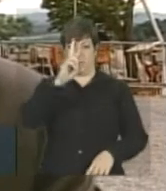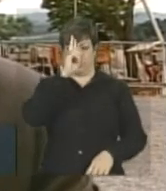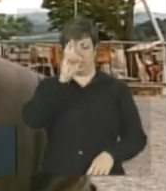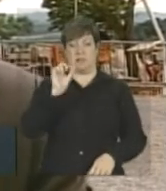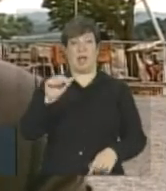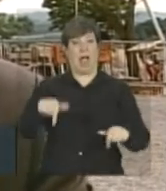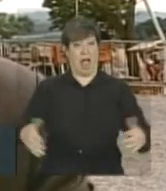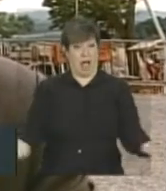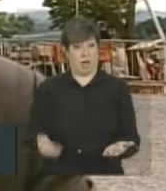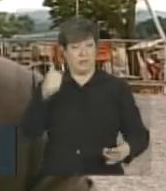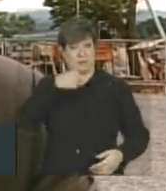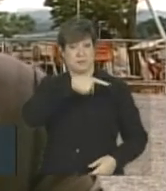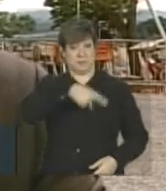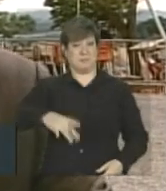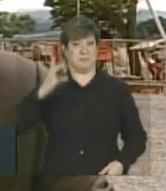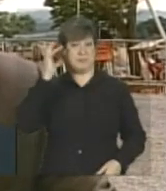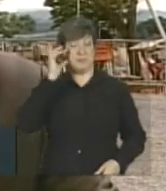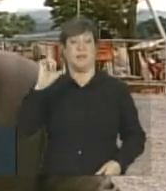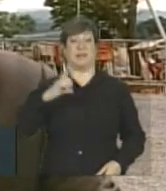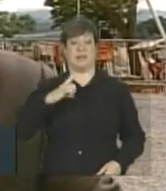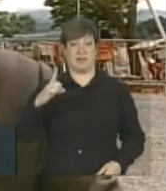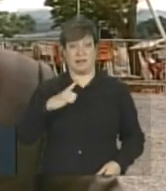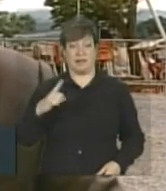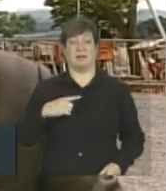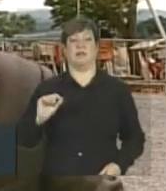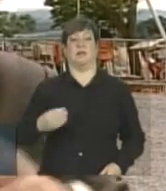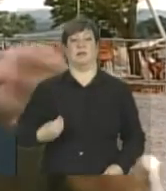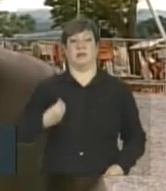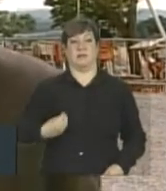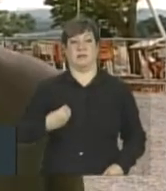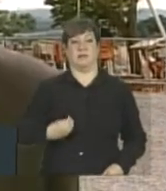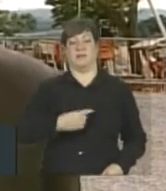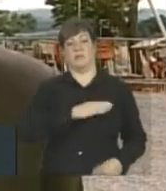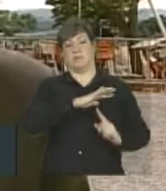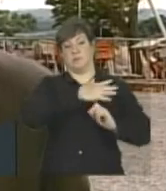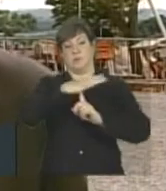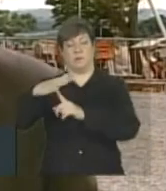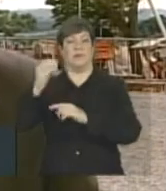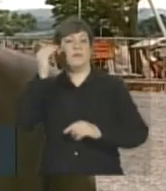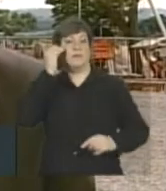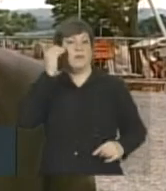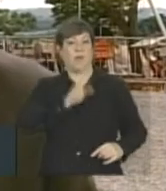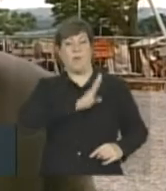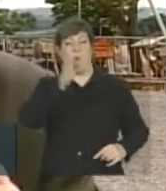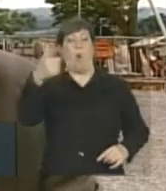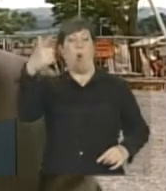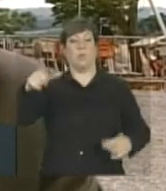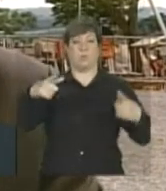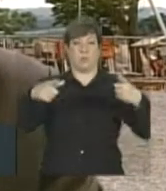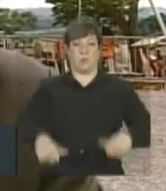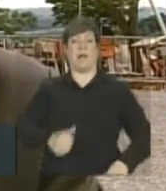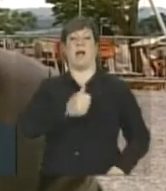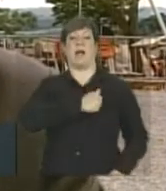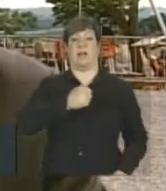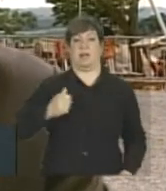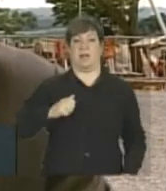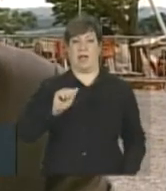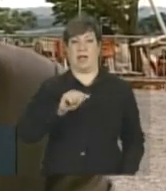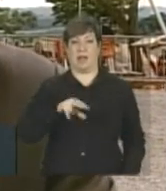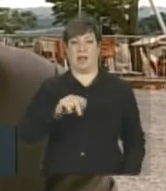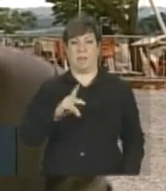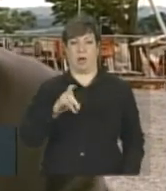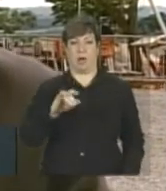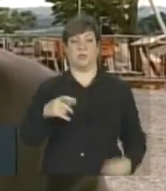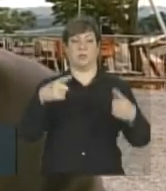neste momento a presidenta Dilma Rousseff está se deslocando para outro trecho da ferrovia norte-sul em Anápolis